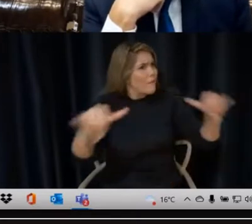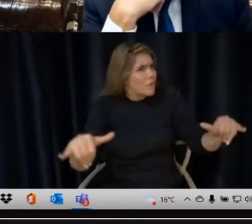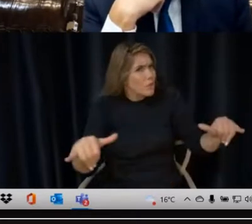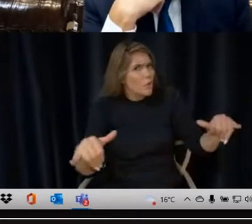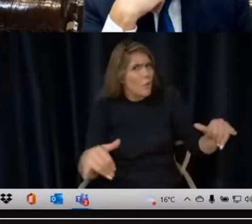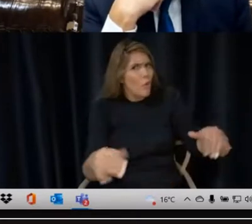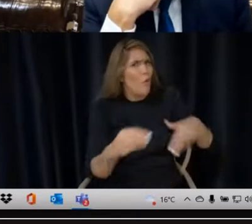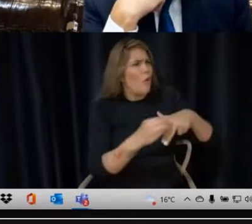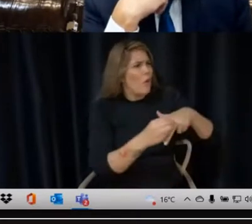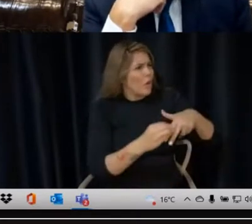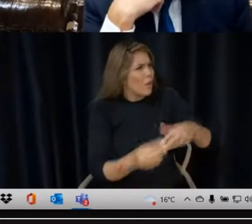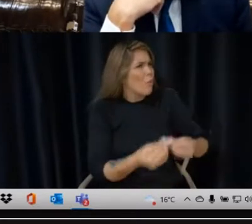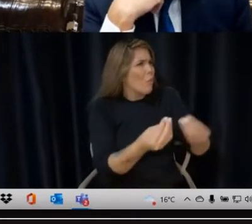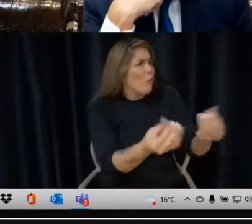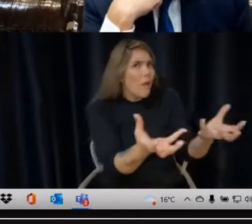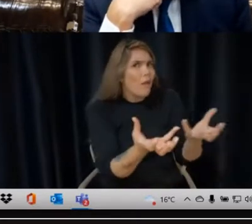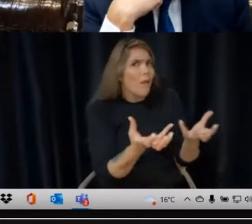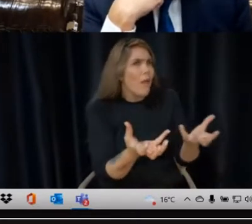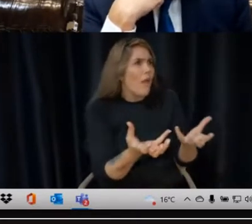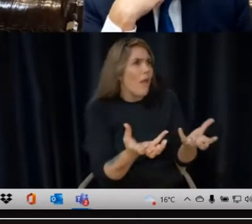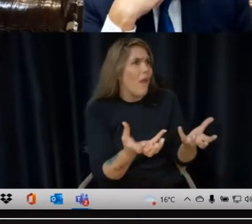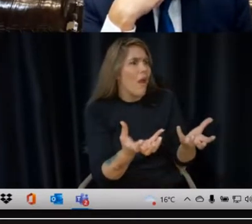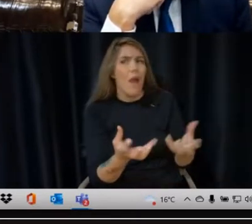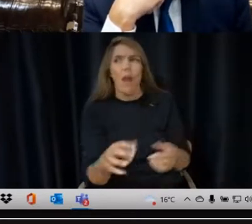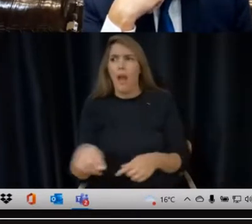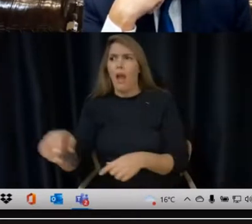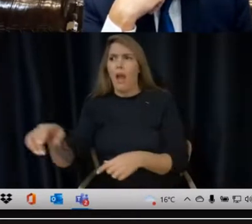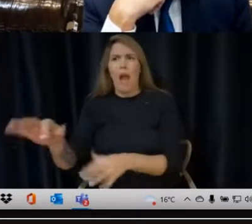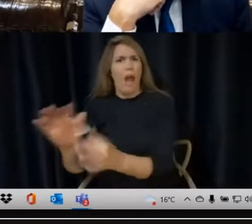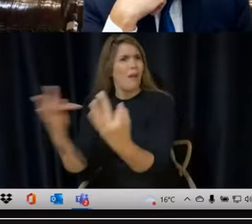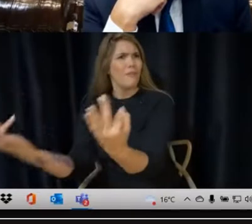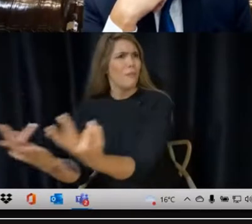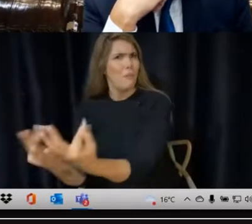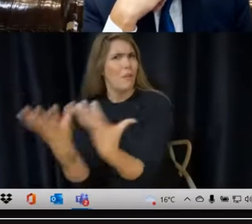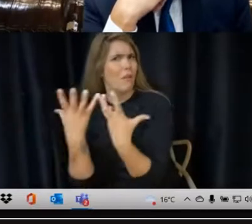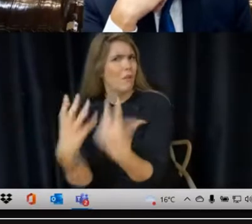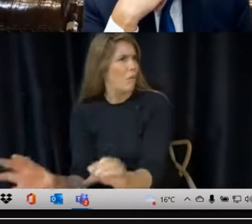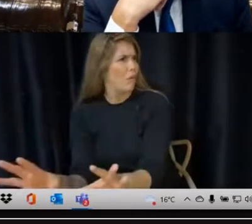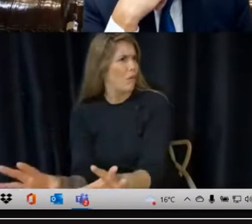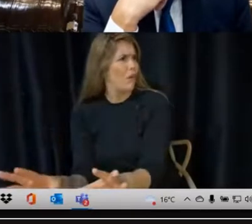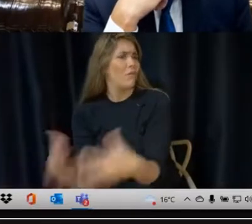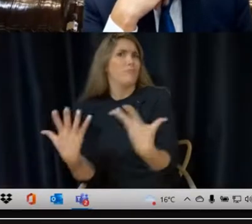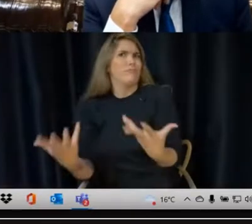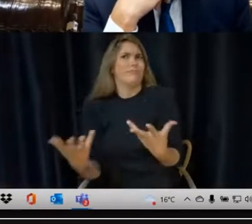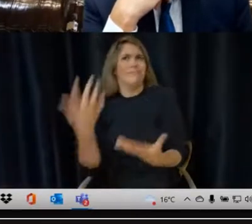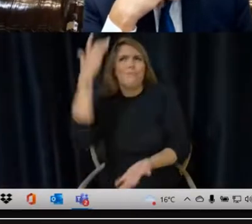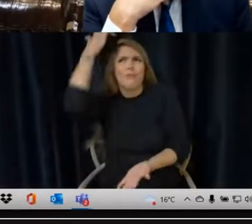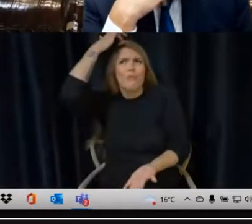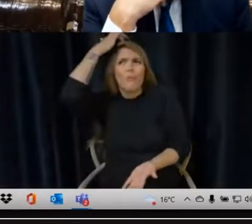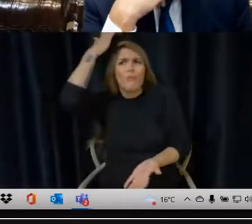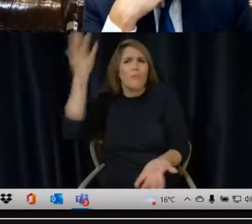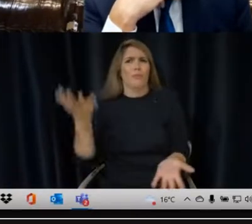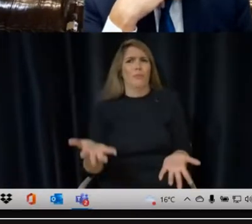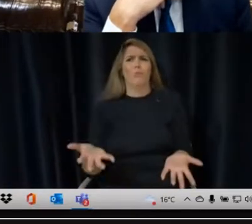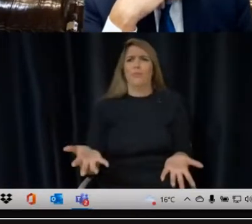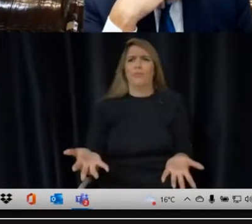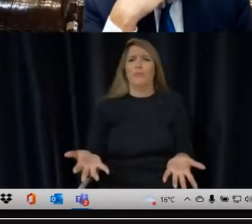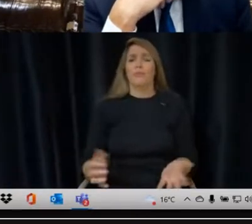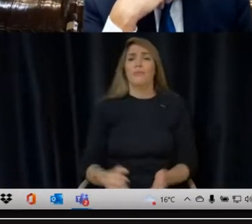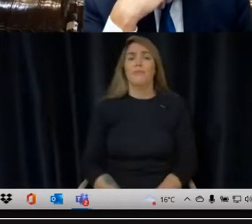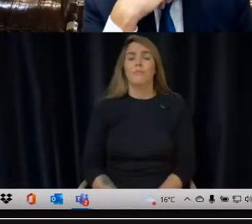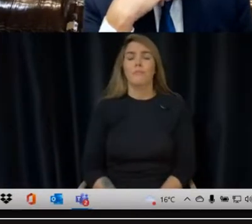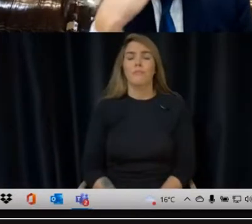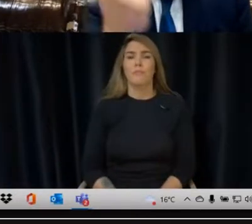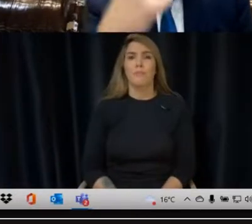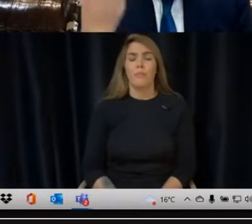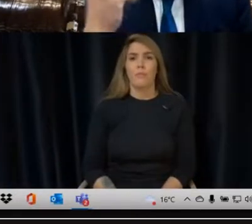vocês sabem que um dos parentes não concordou? Esse parente teria que se manifestar ou há um formulário que um dos parentes tem que responder e